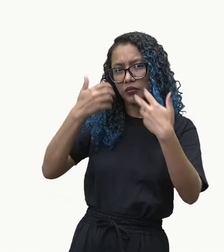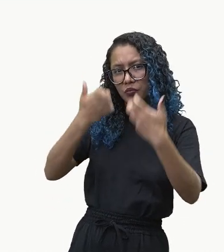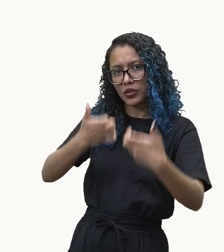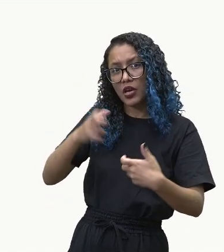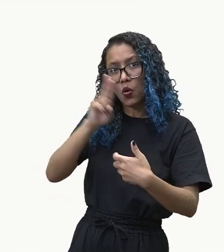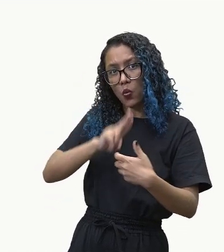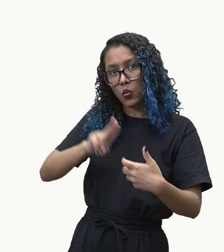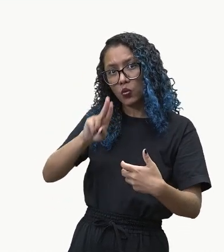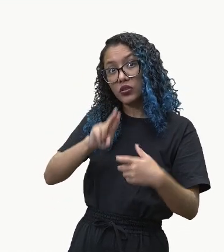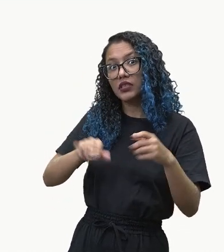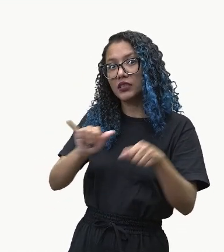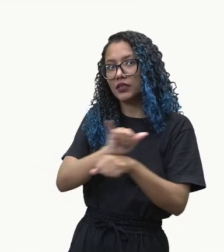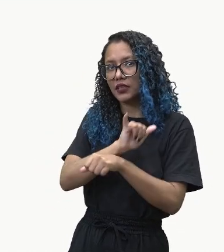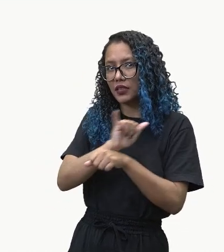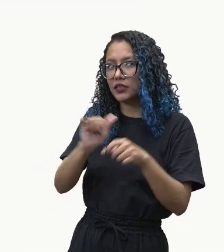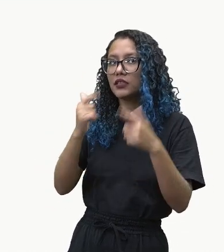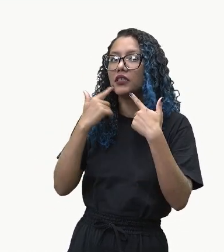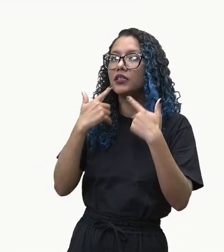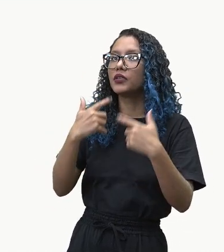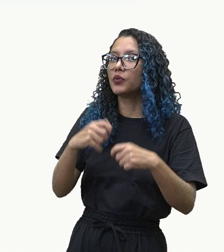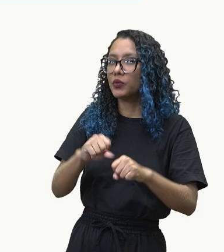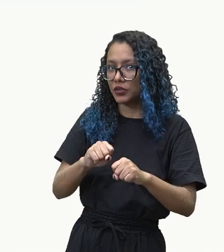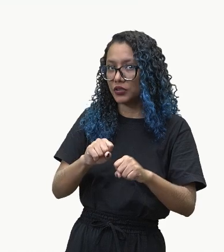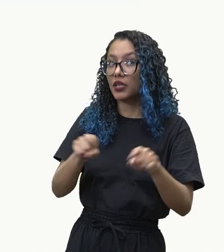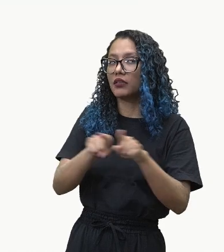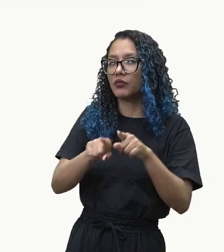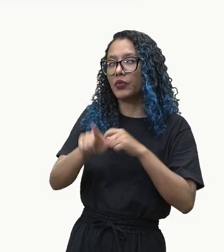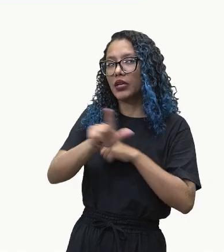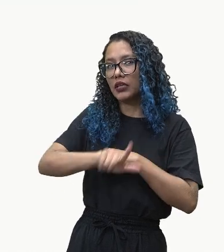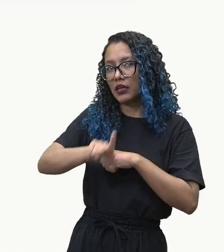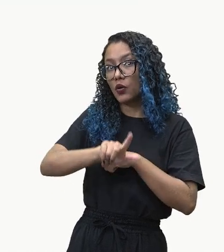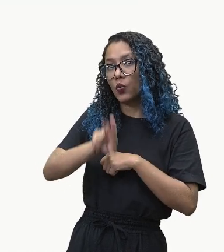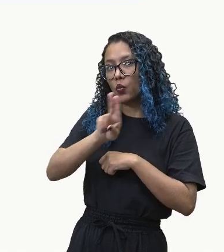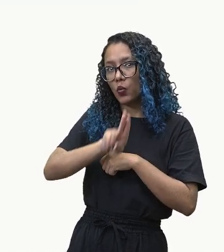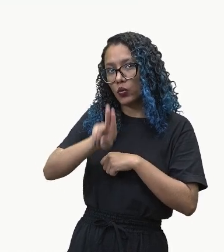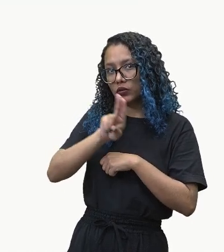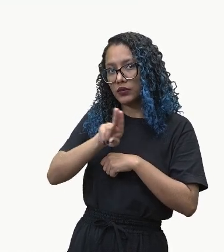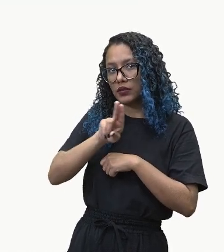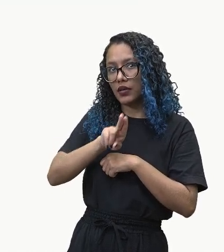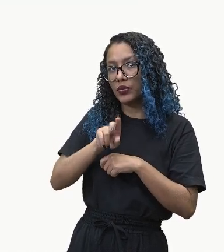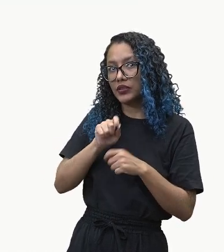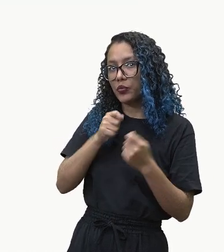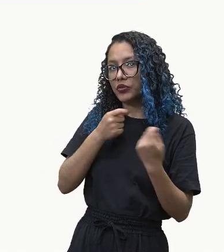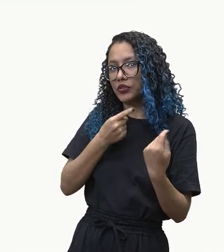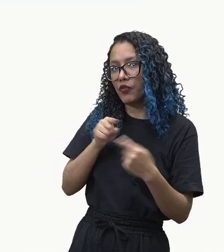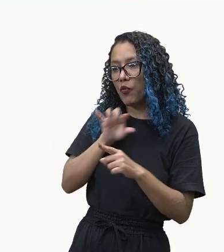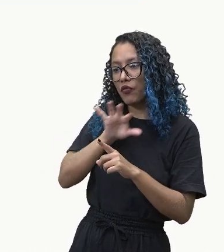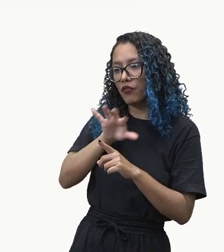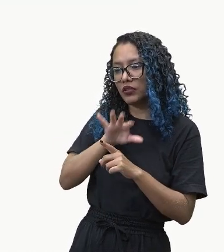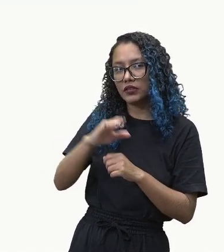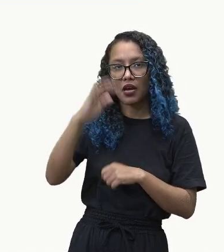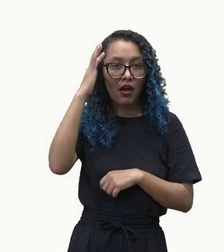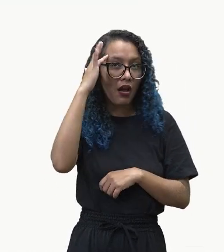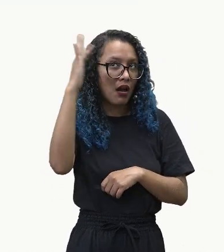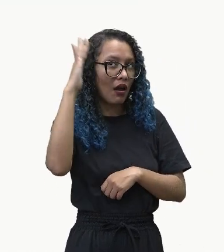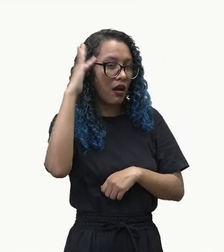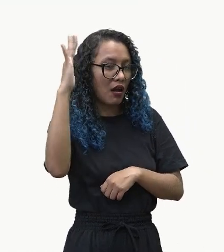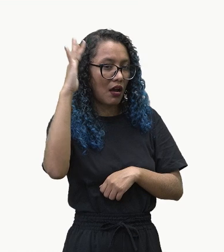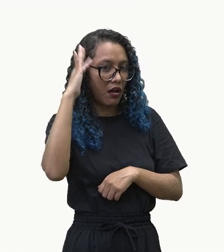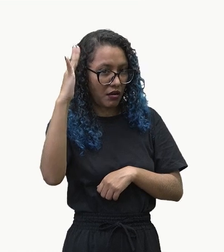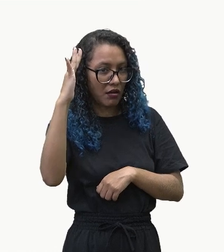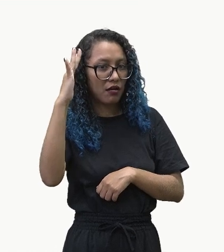recursos linguísticos e literários. Então, linguísticos e literários para lograr